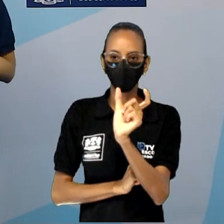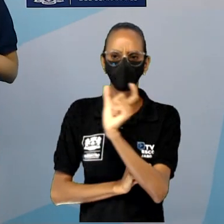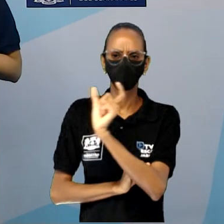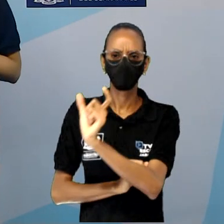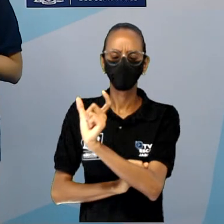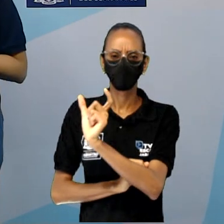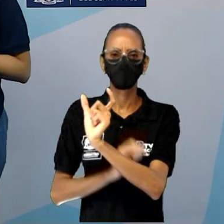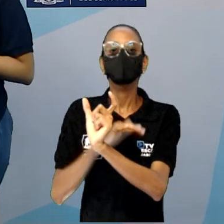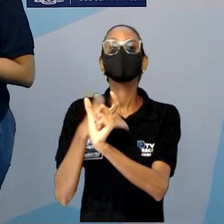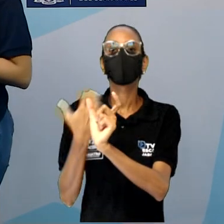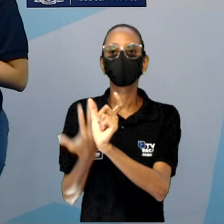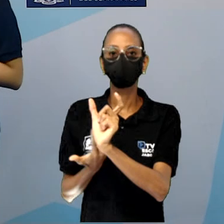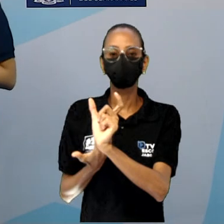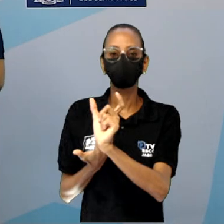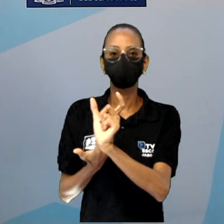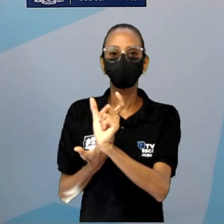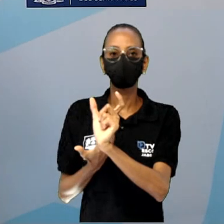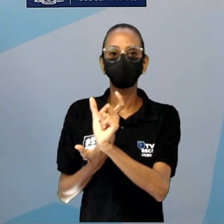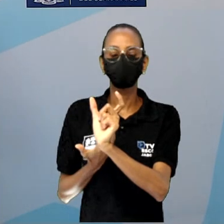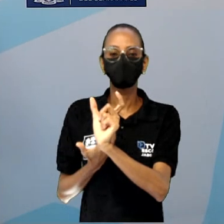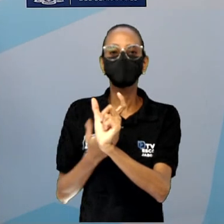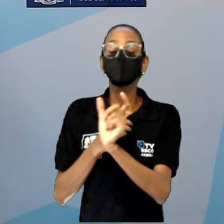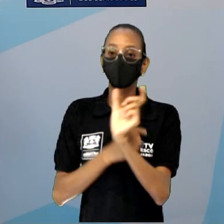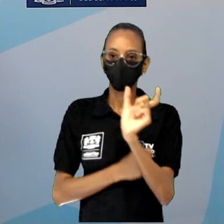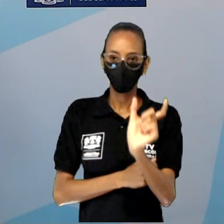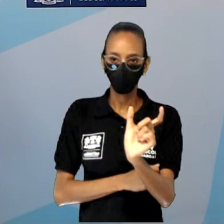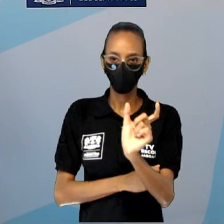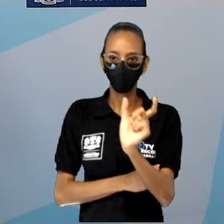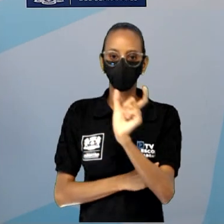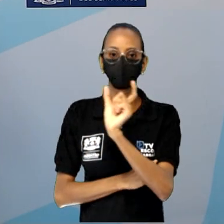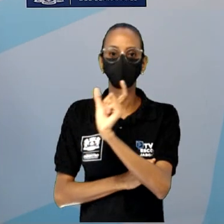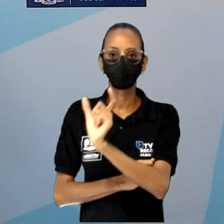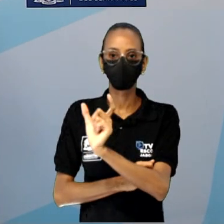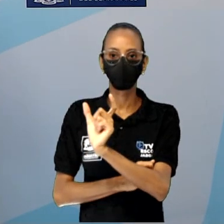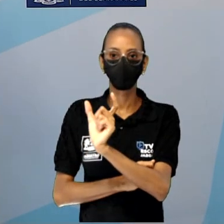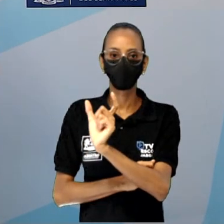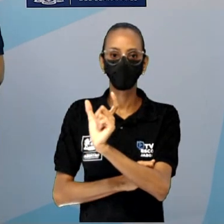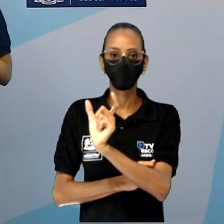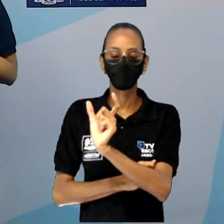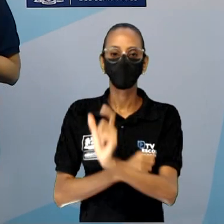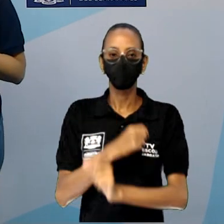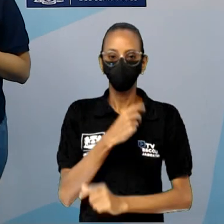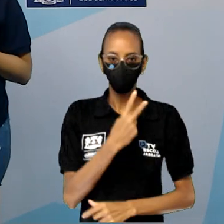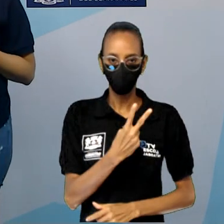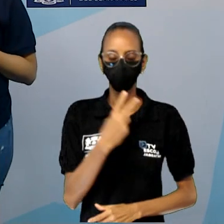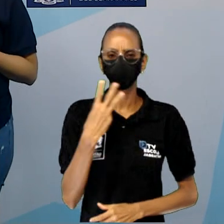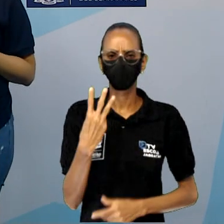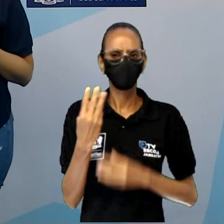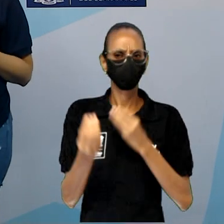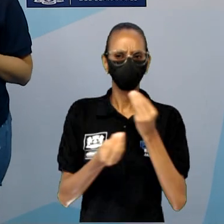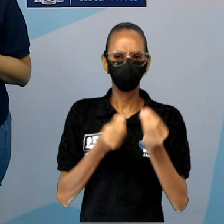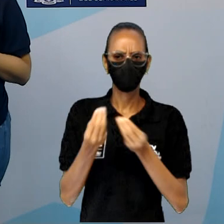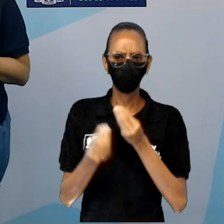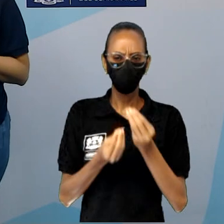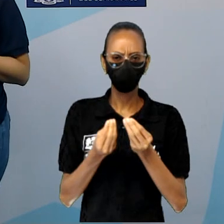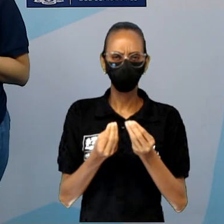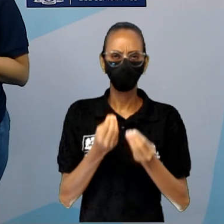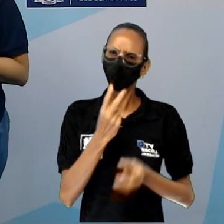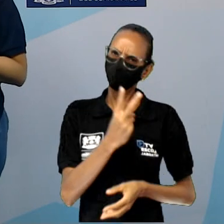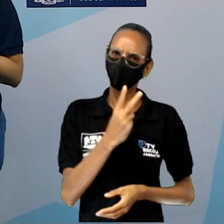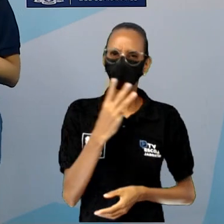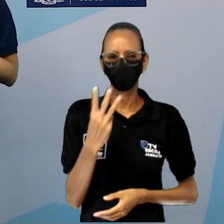poder organizar. Se eu for colocar nesses dois quadrinhos aqui, ó, nesses dois quadradinhos, o 2 e 3, nessa ordem vai ficar